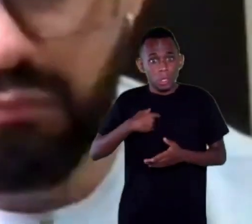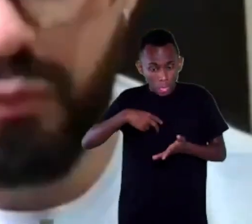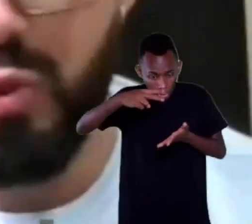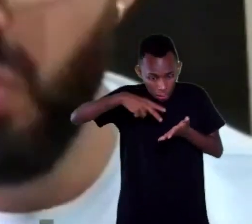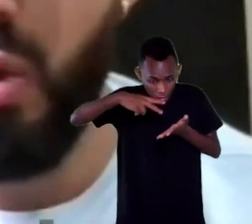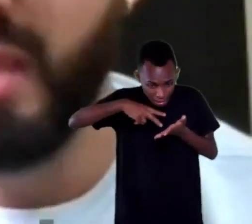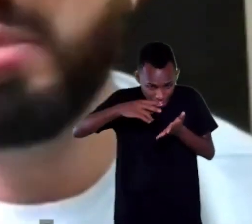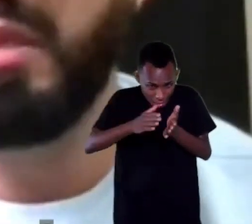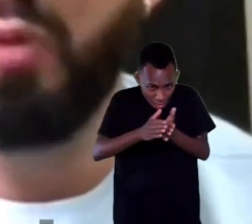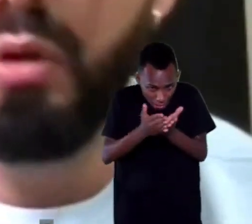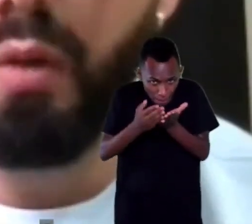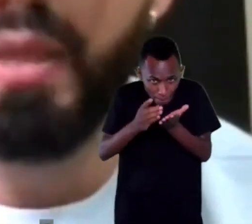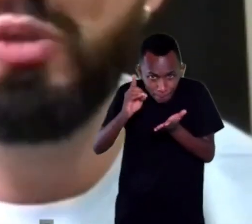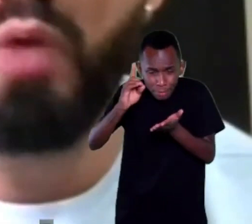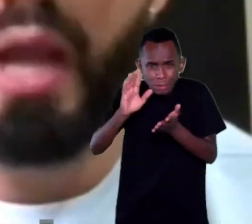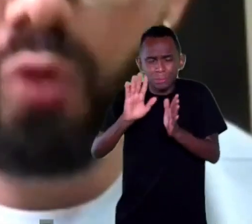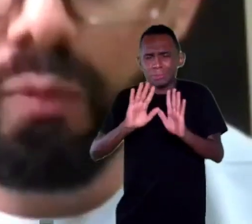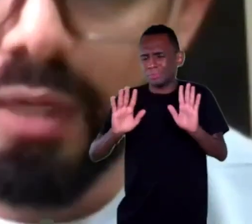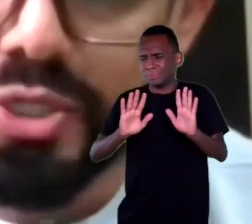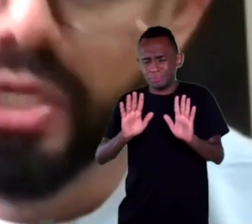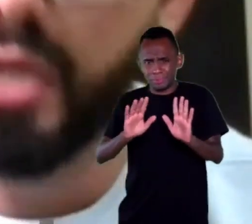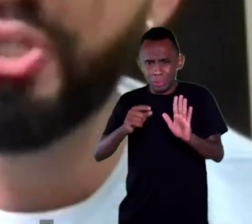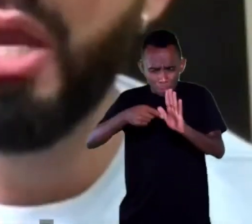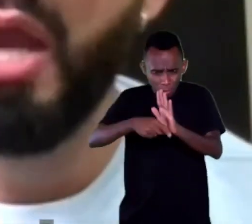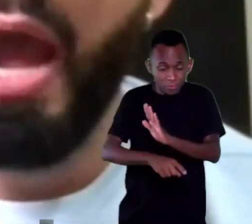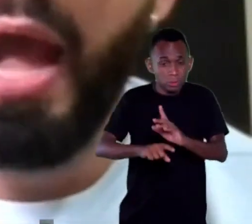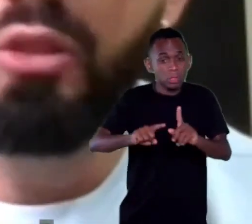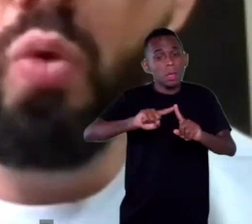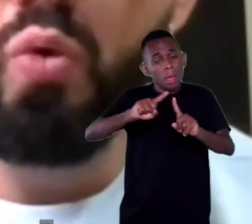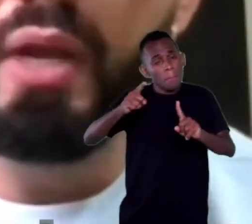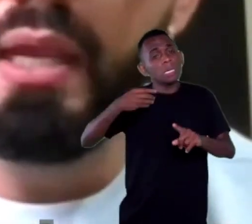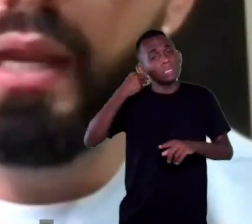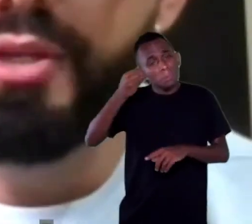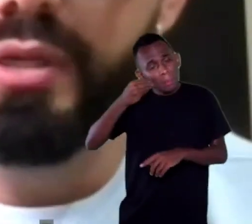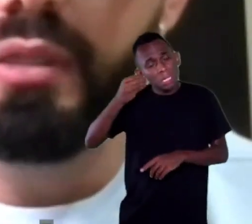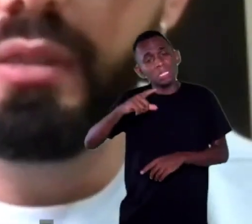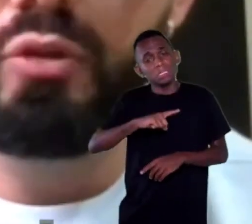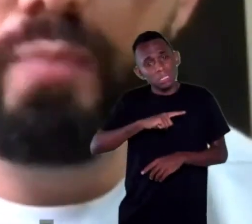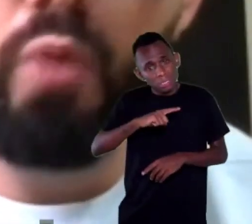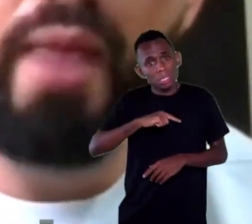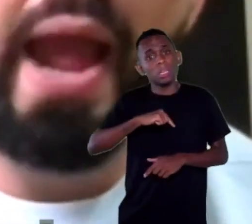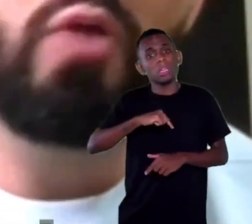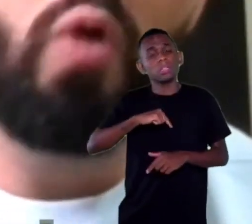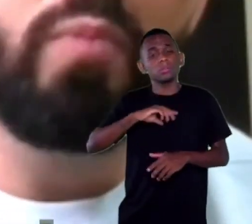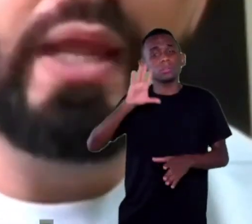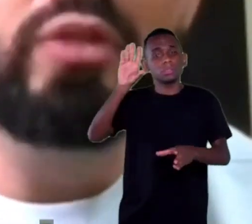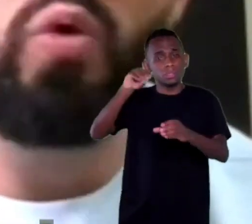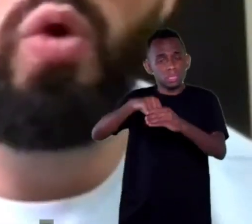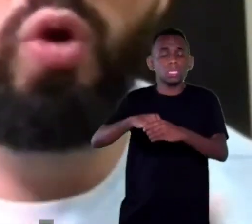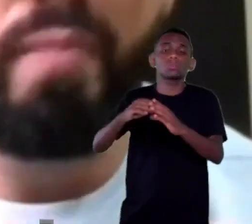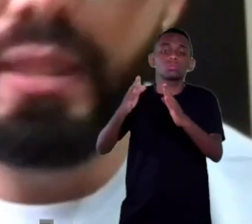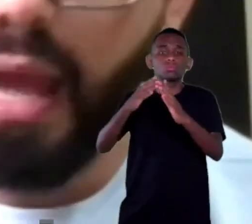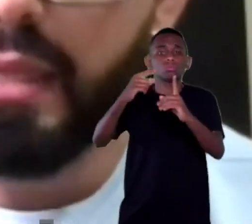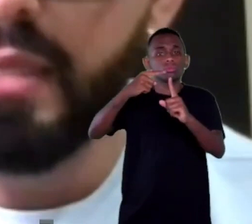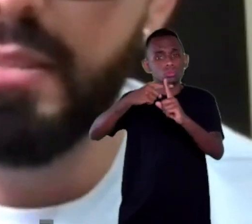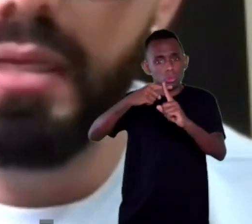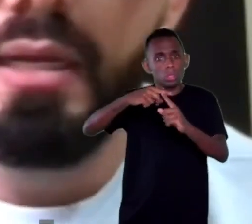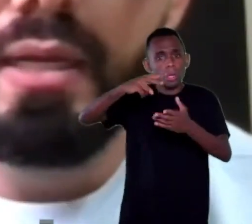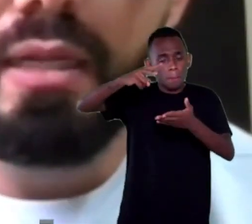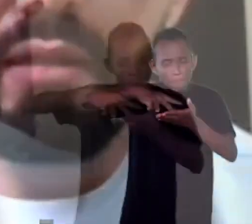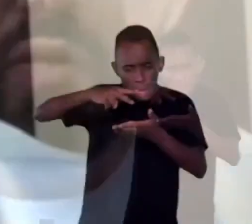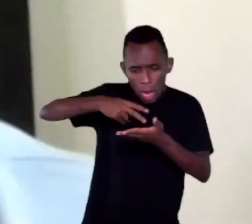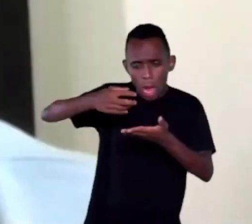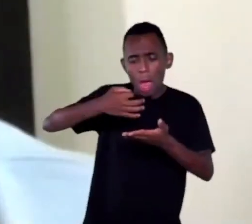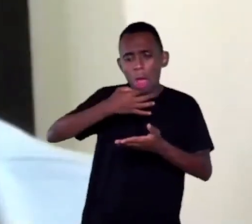Bíblia, não sou um conhecedor, não, mas sou um católico praticante. Atuo na igreja do meu bairro como leitor,